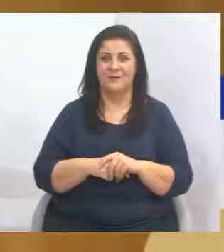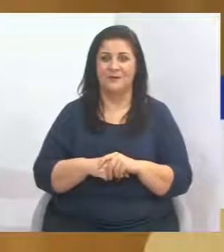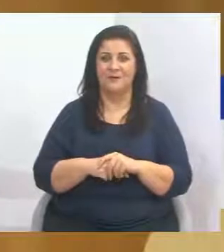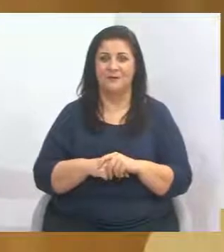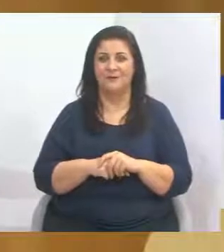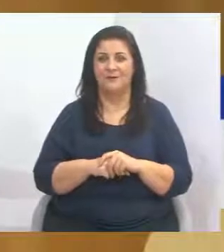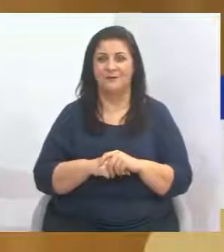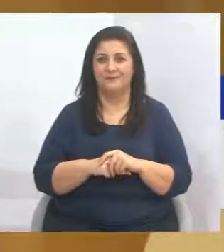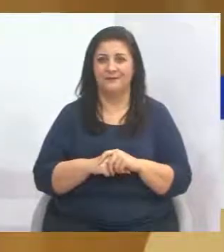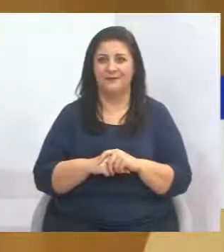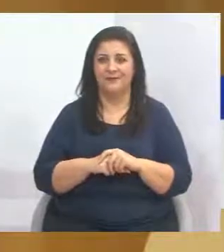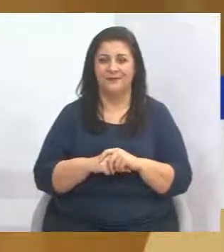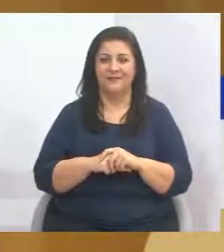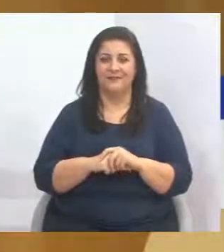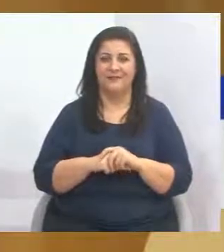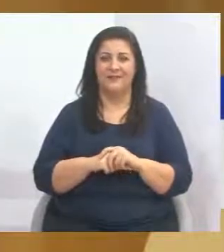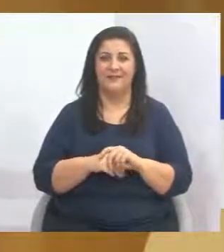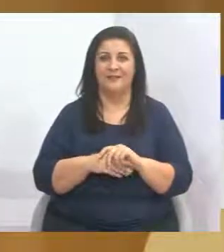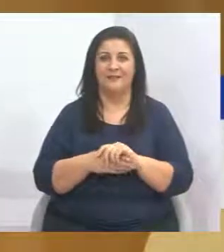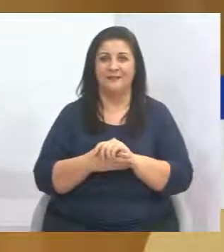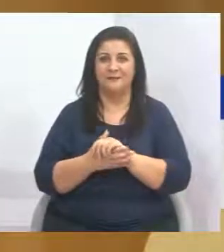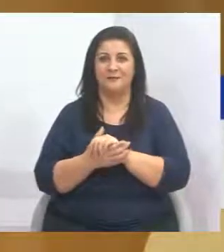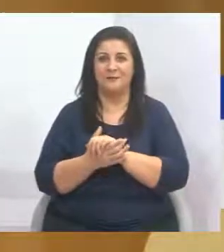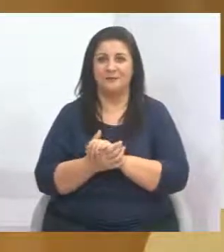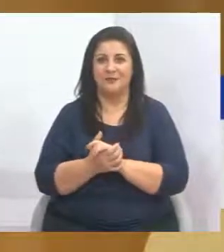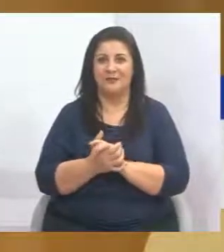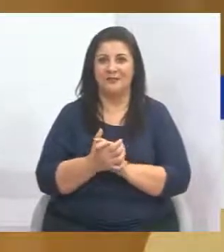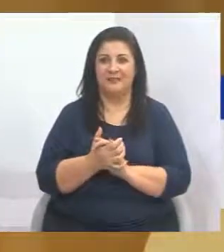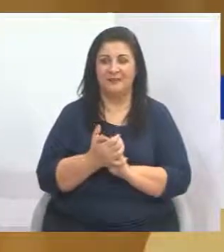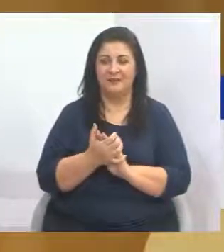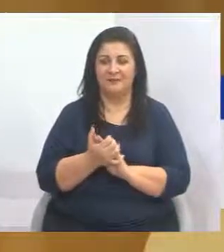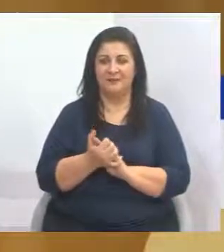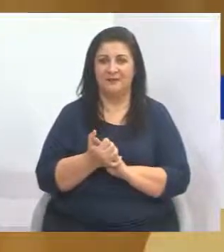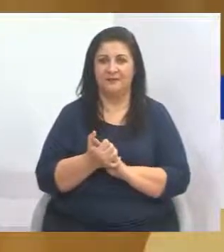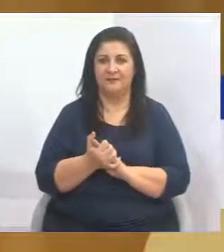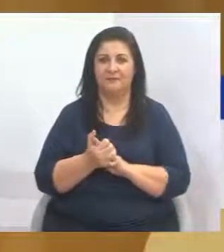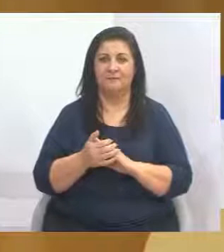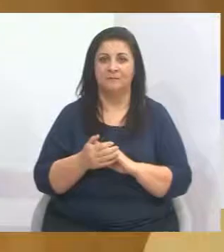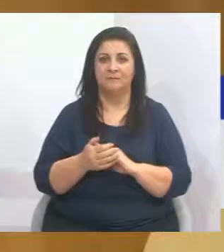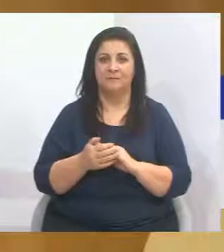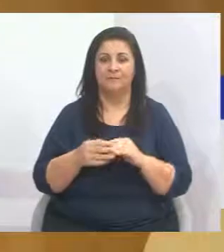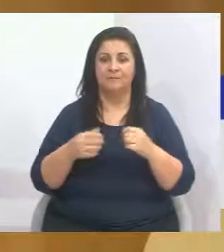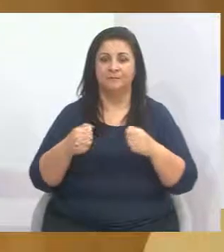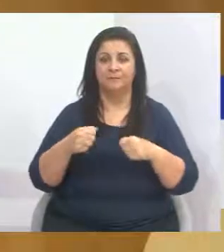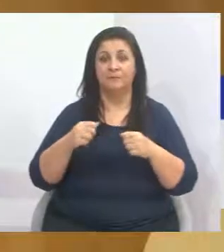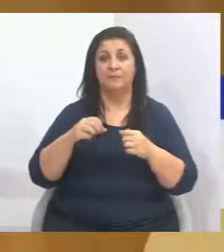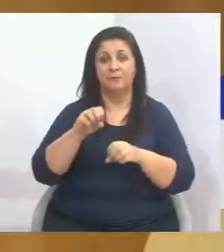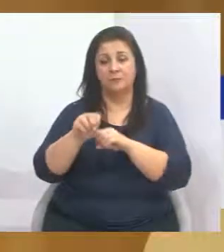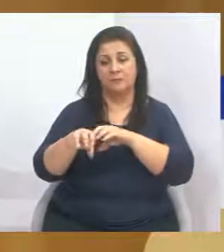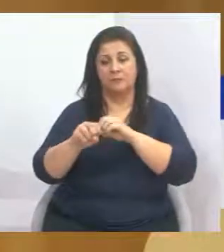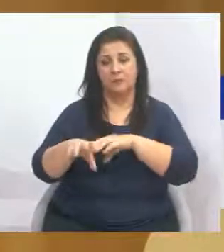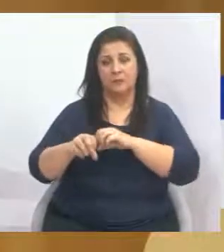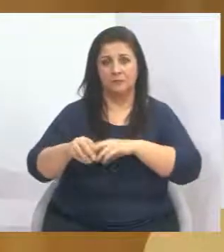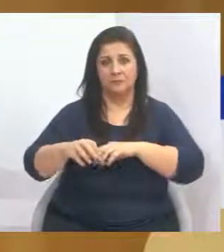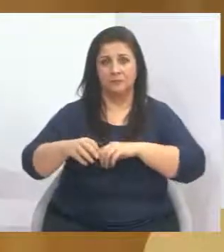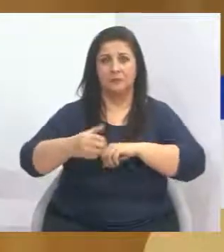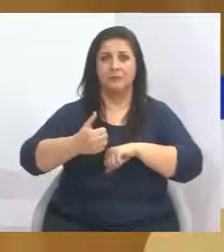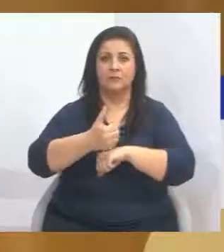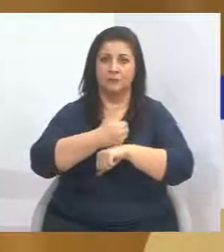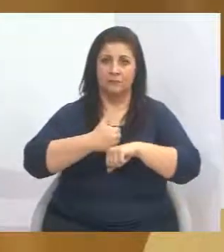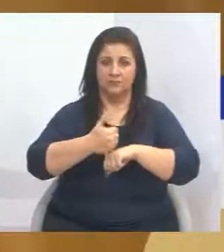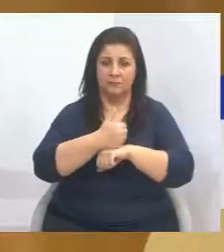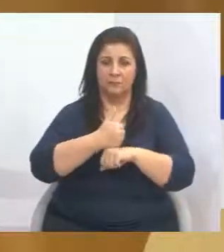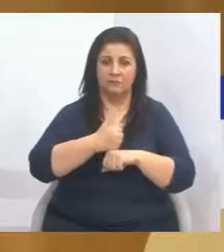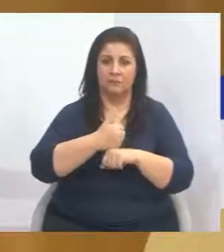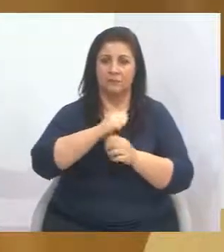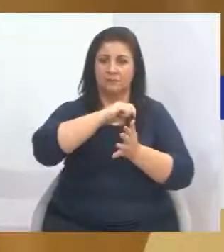administração pública capacite no prazo de 1 ano os servidores em Libra para atendimento em seu estabelecimento de